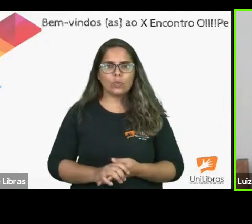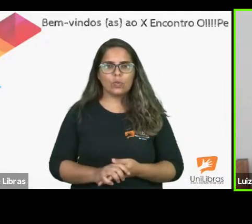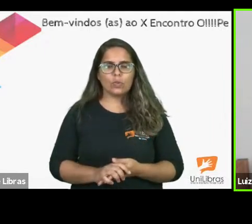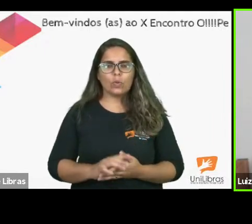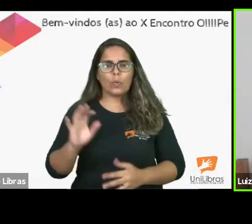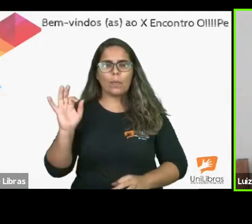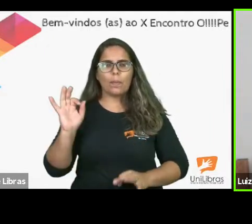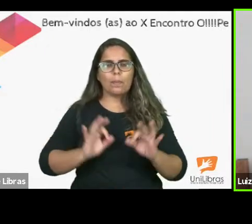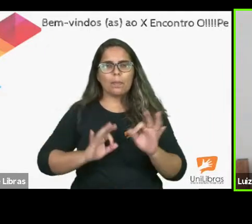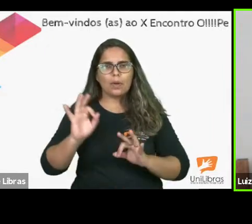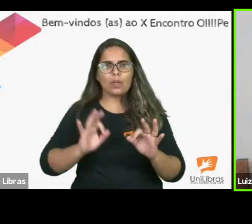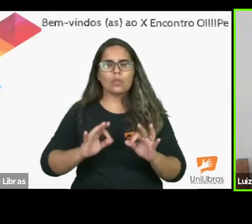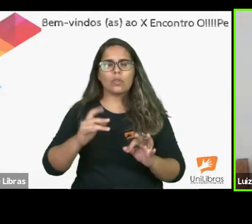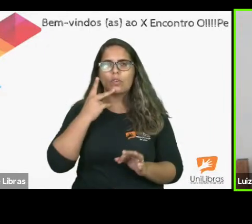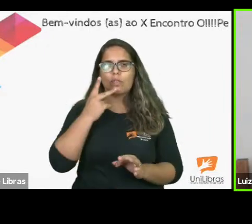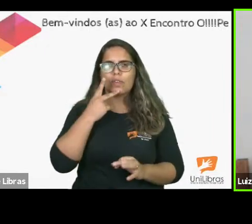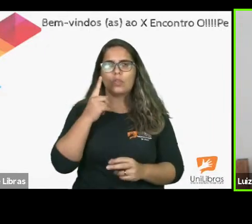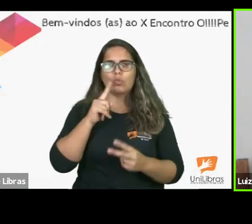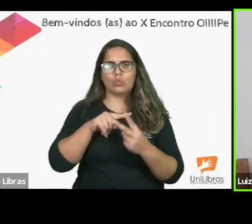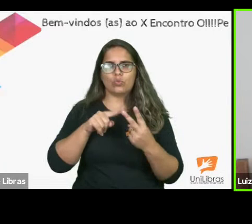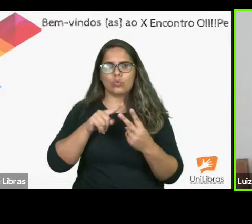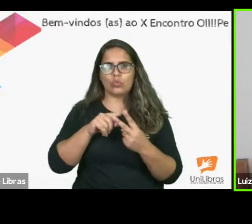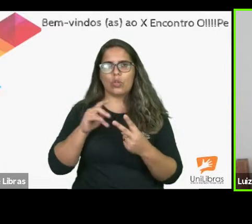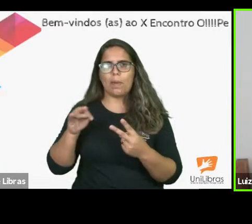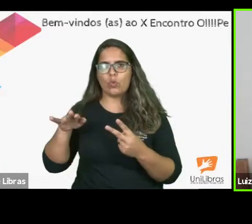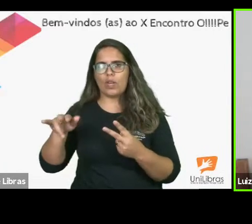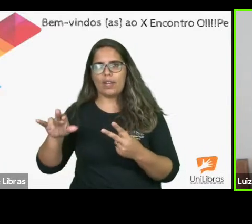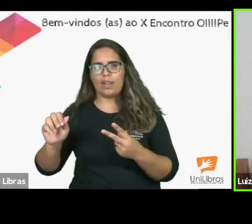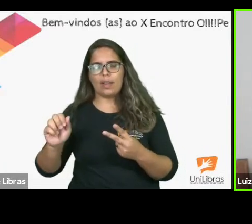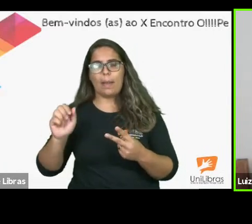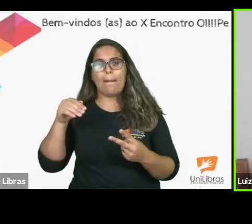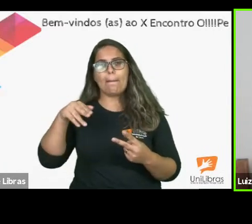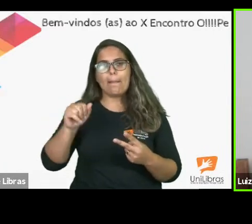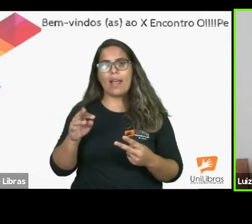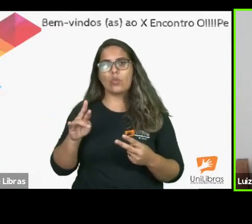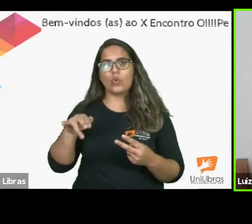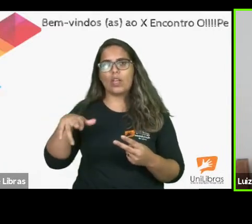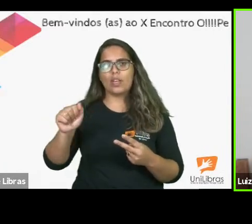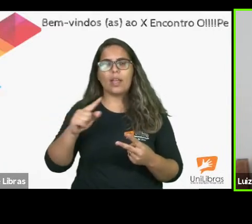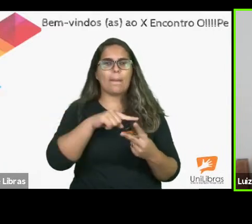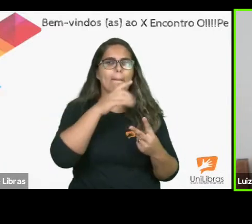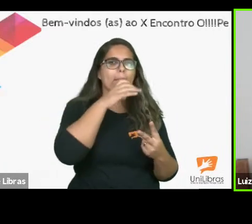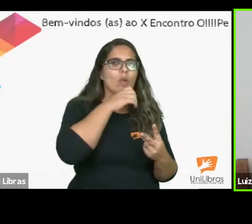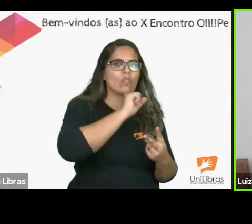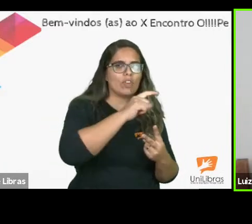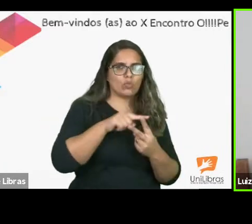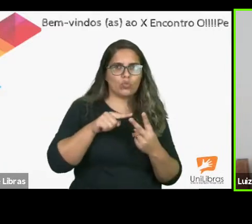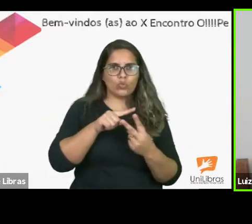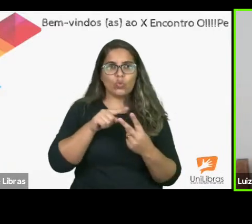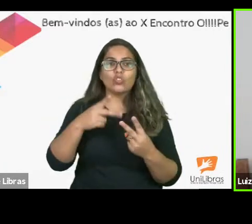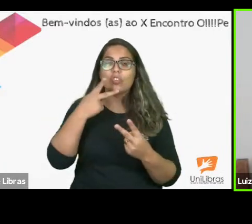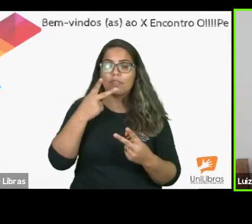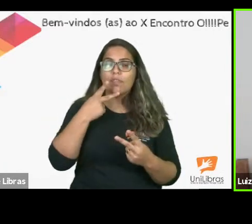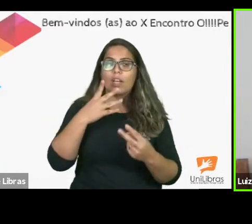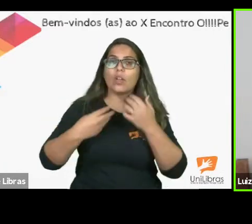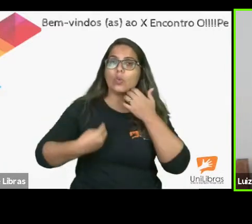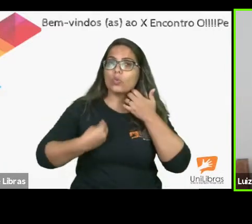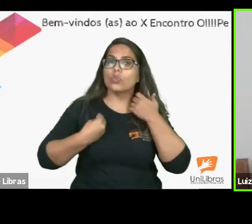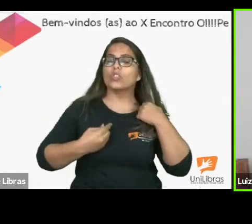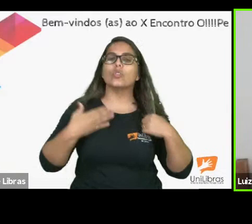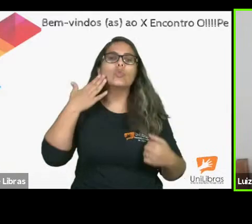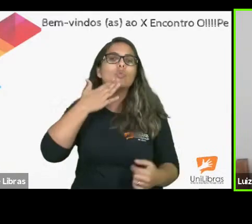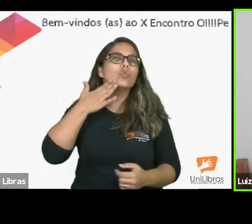eu ressaltei dos dois, Maturana e Paulo Freire, os dois ressaltam e faz parte desse